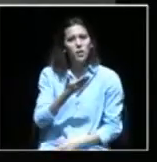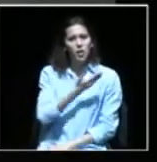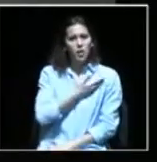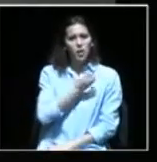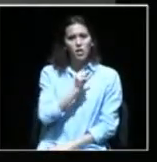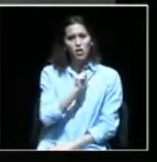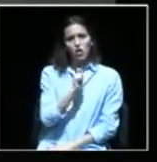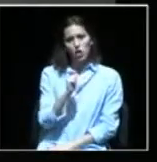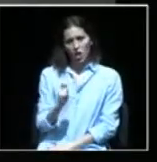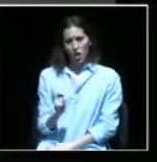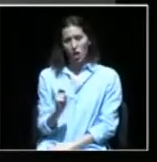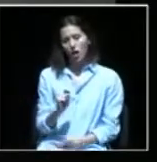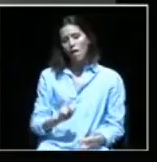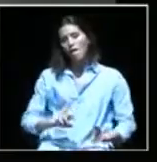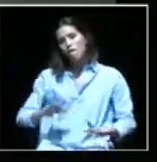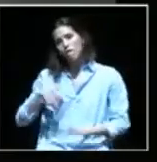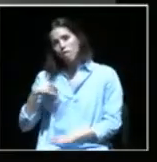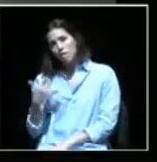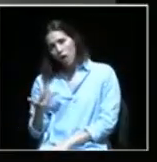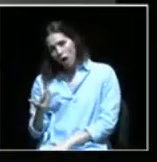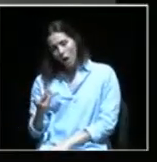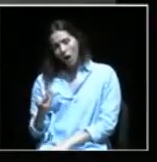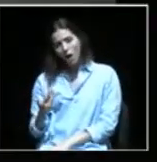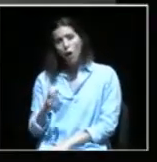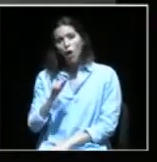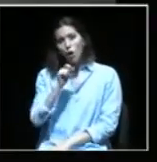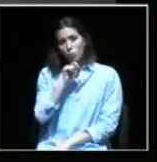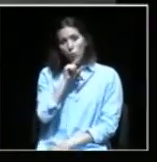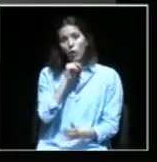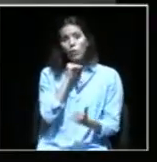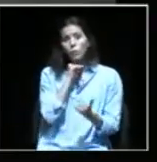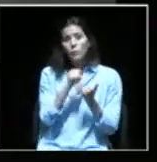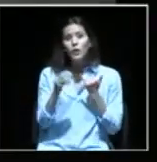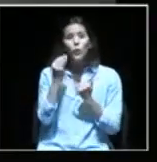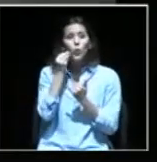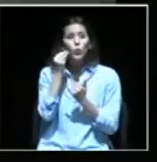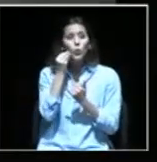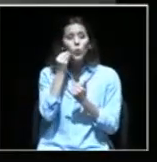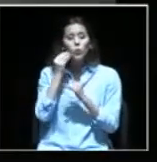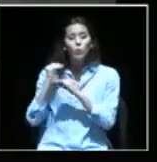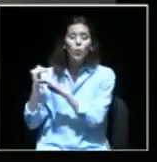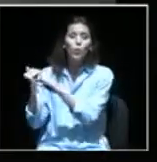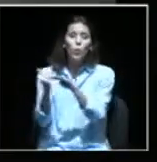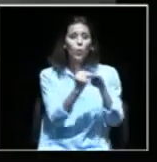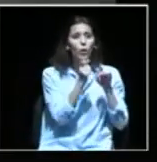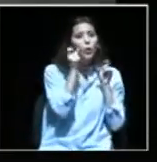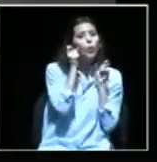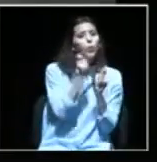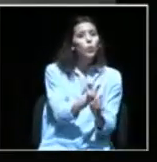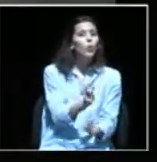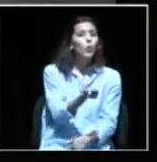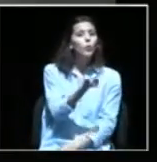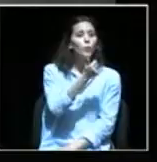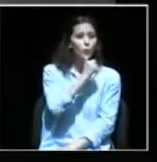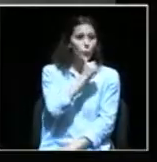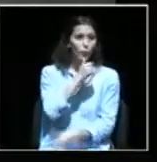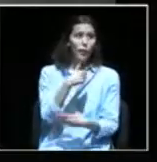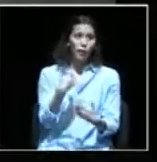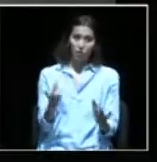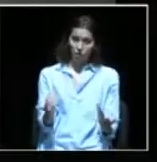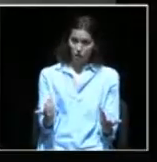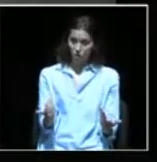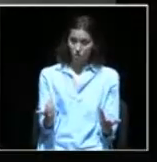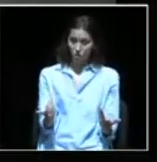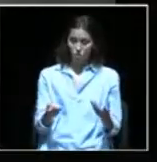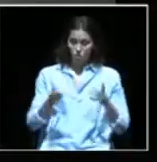Direção-Geral de Alimentação e Veterinária, e por poder colocar em causa a uniformidade de procedimentos de controlo. Quer isto dizer que deixamos